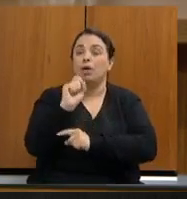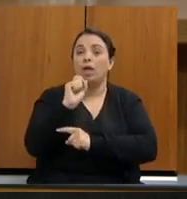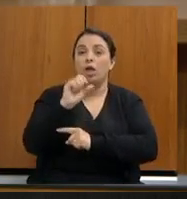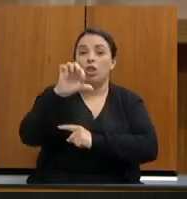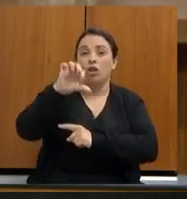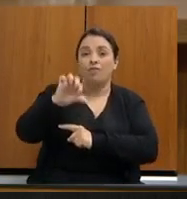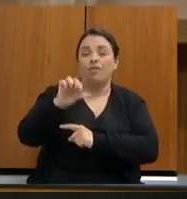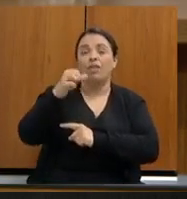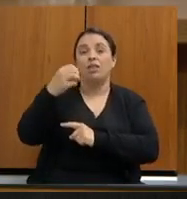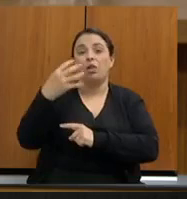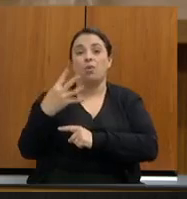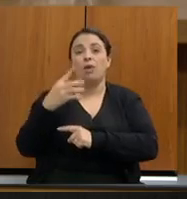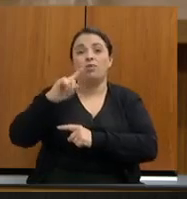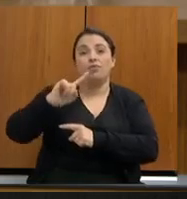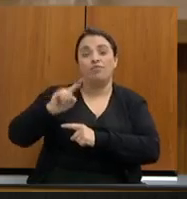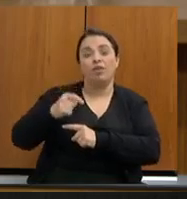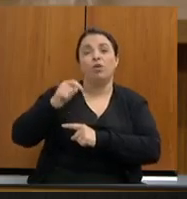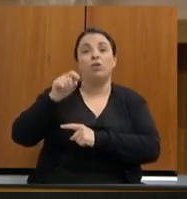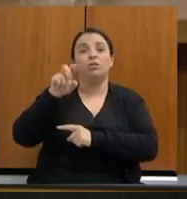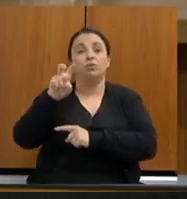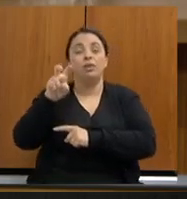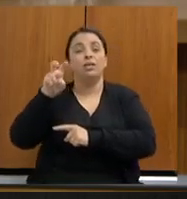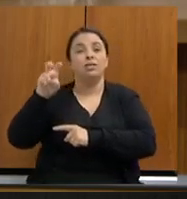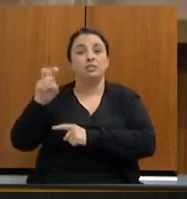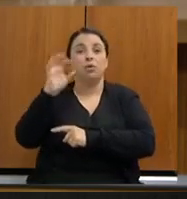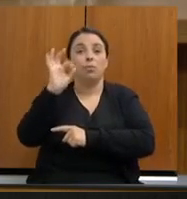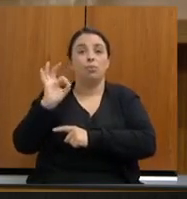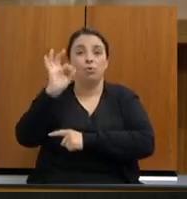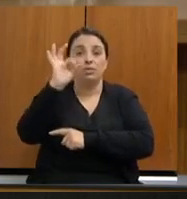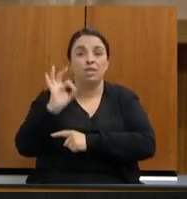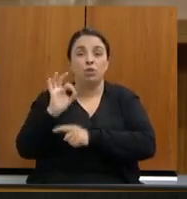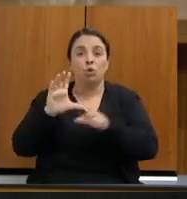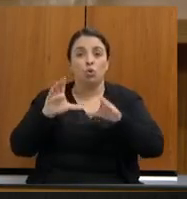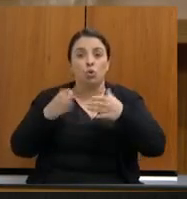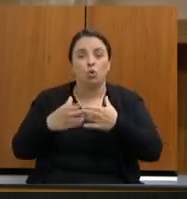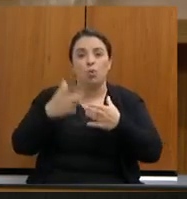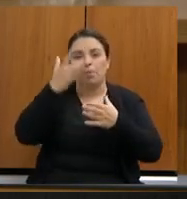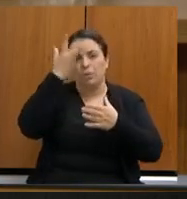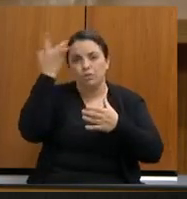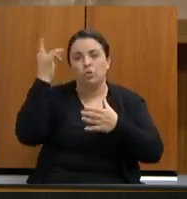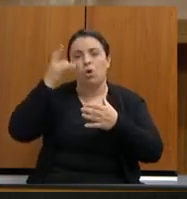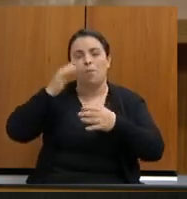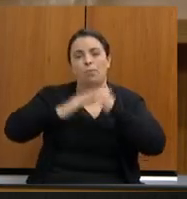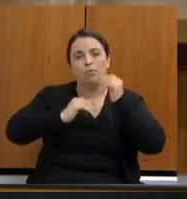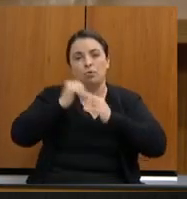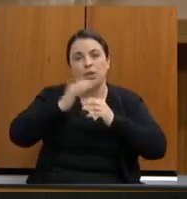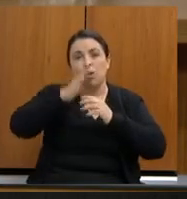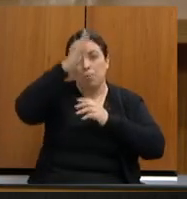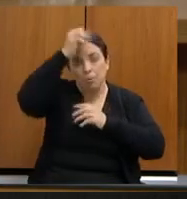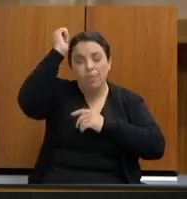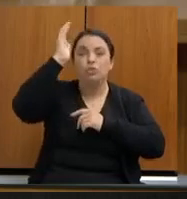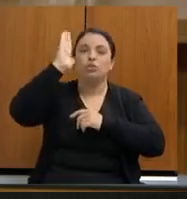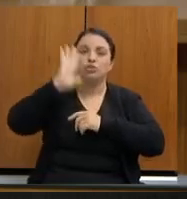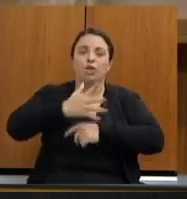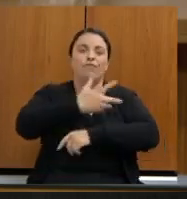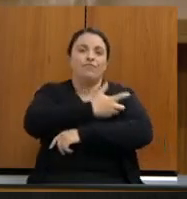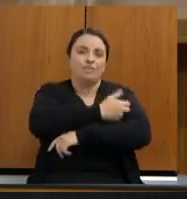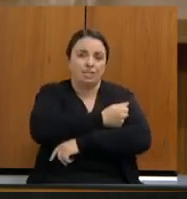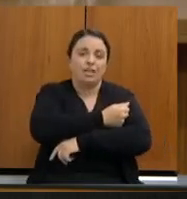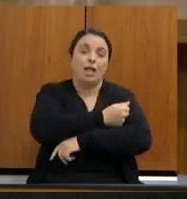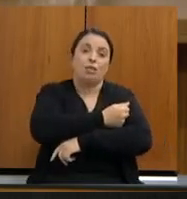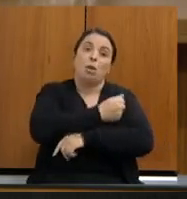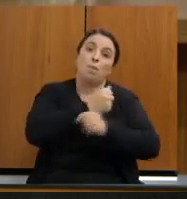94,95 por cento da Tropa de Bombeiros está vacinada entre primeira e segunda